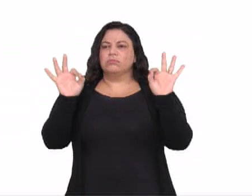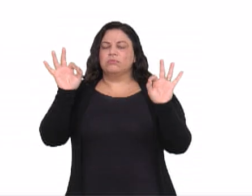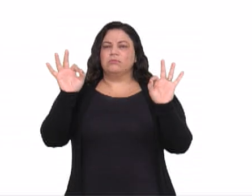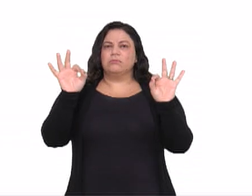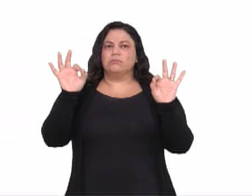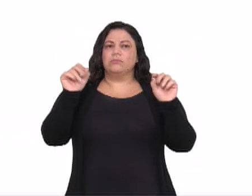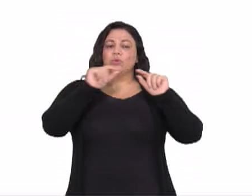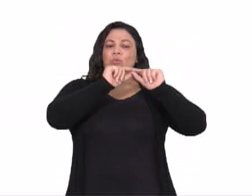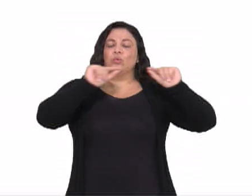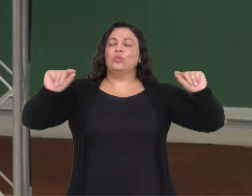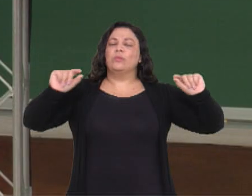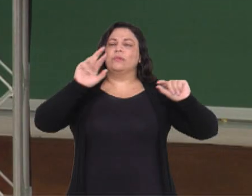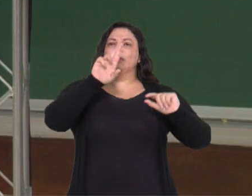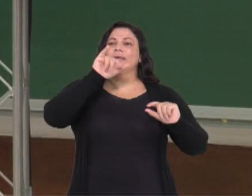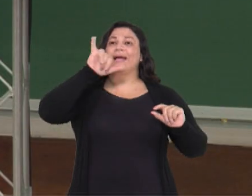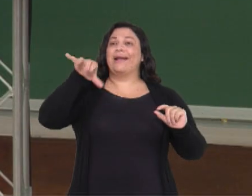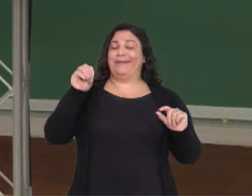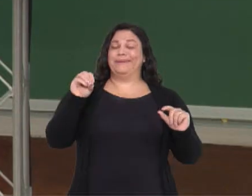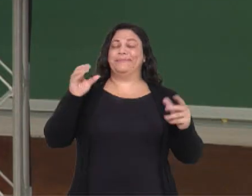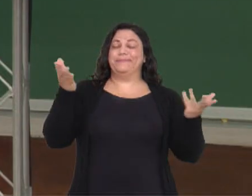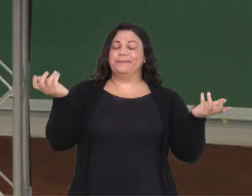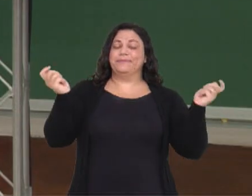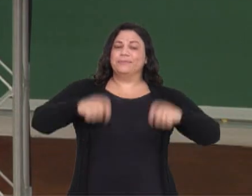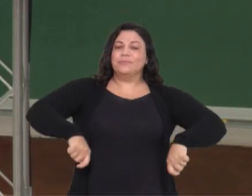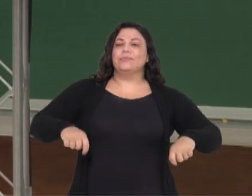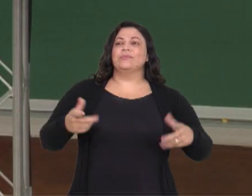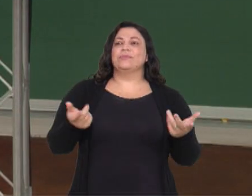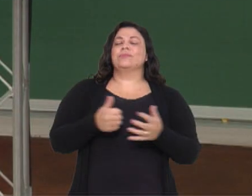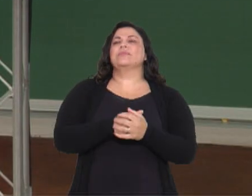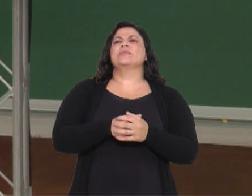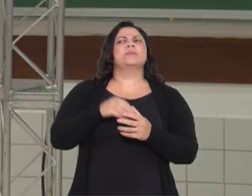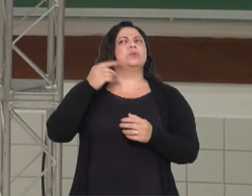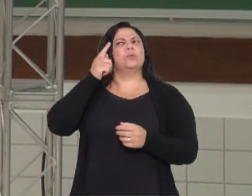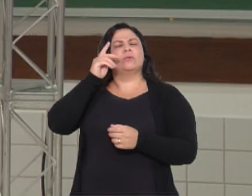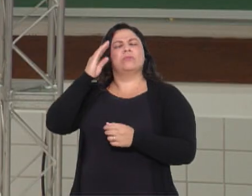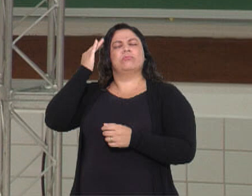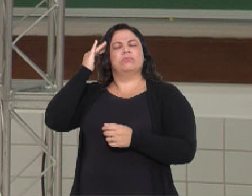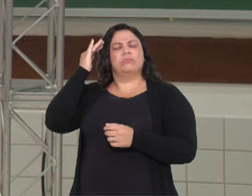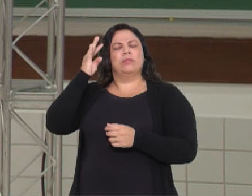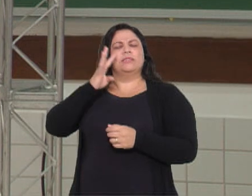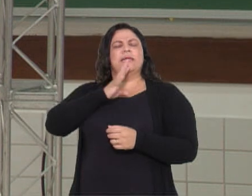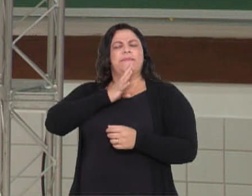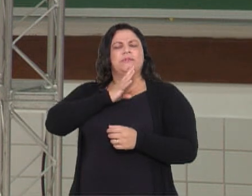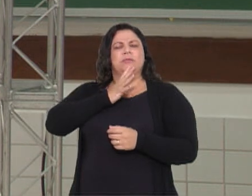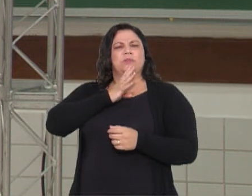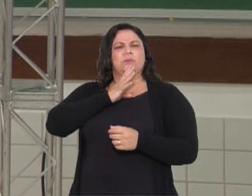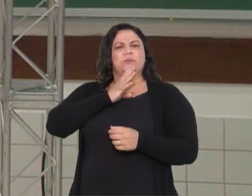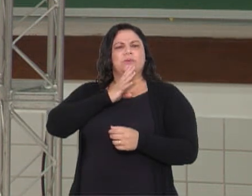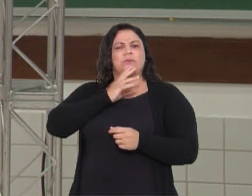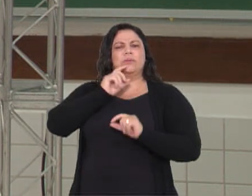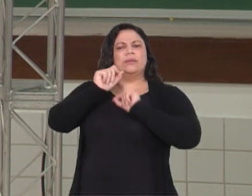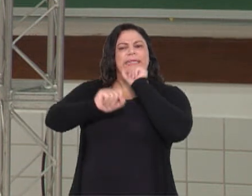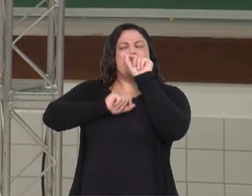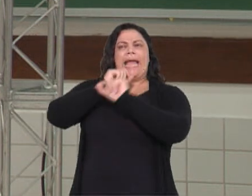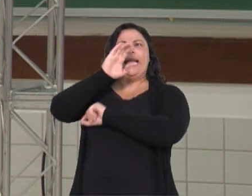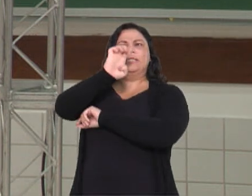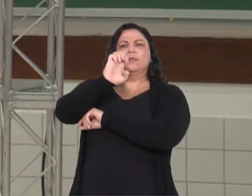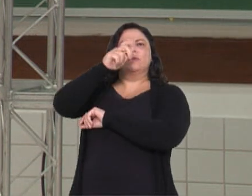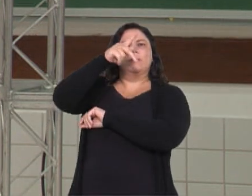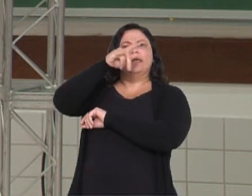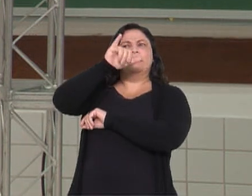essa equação, você consegue, por exemplo, determinar o epicentro de algo. Você consegue determinar onde ele